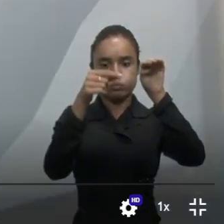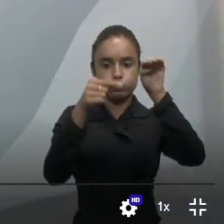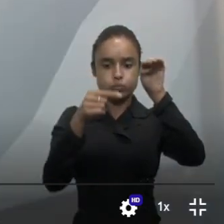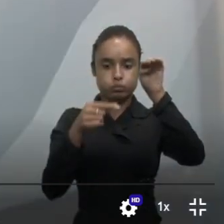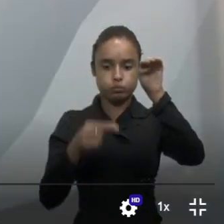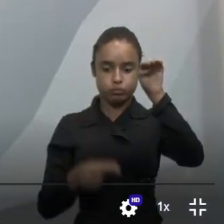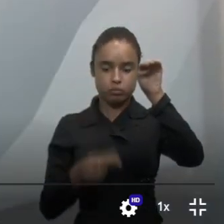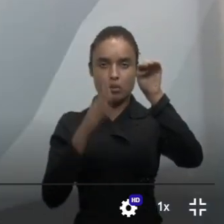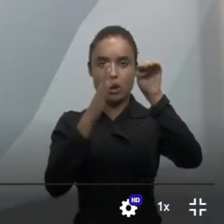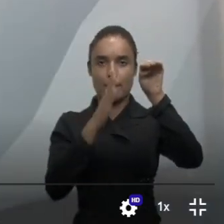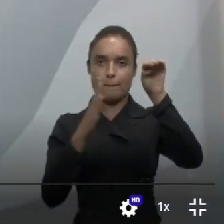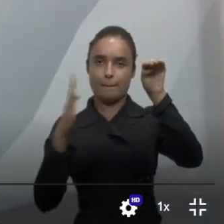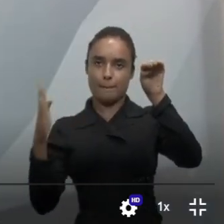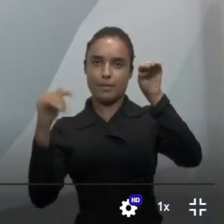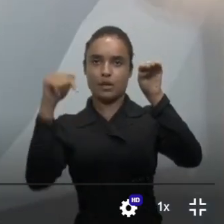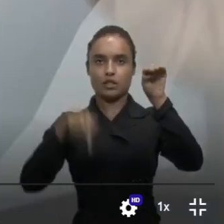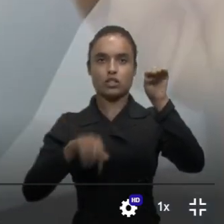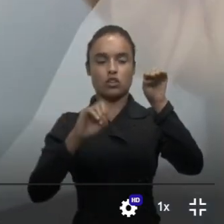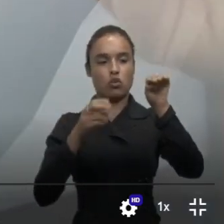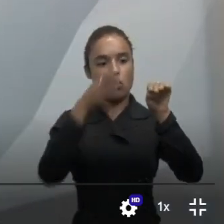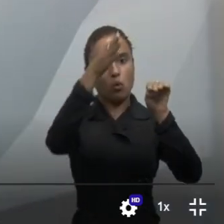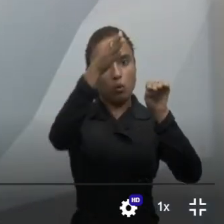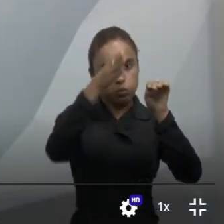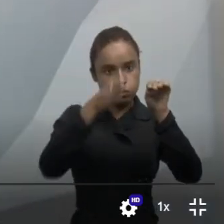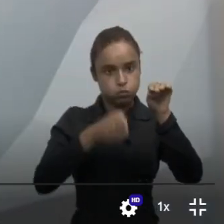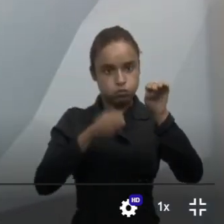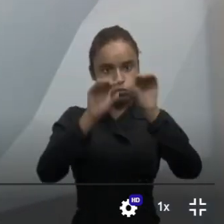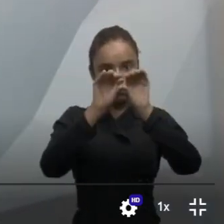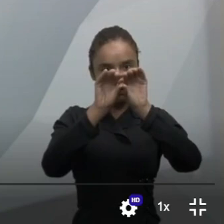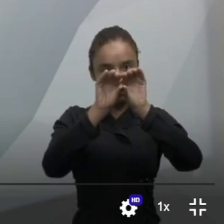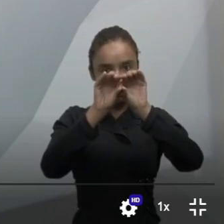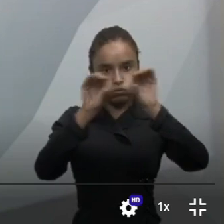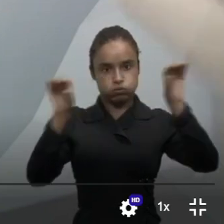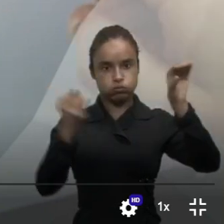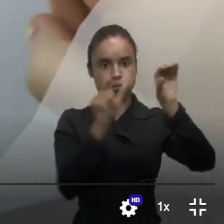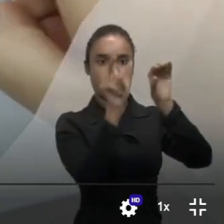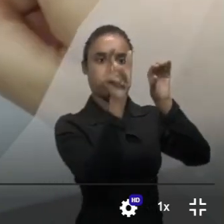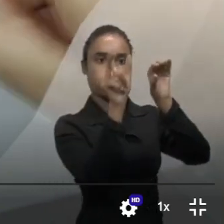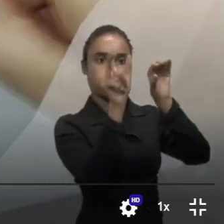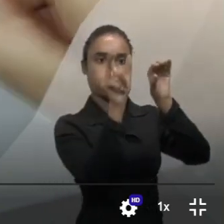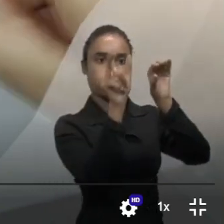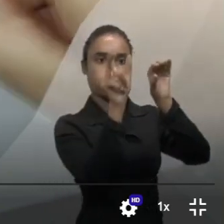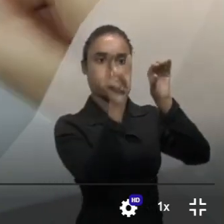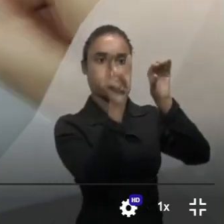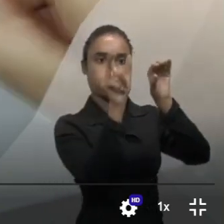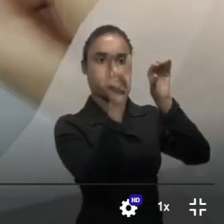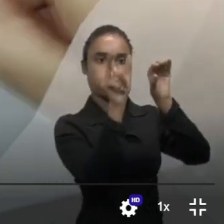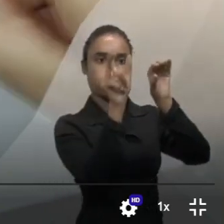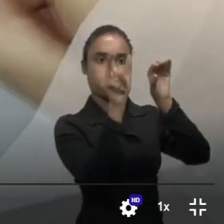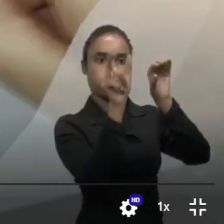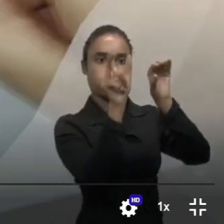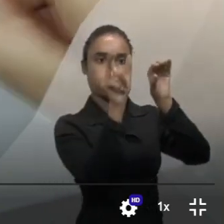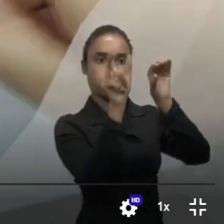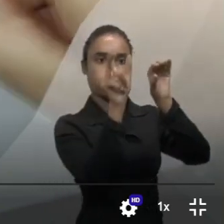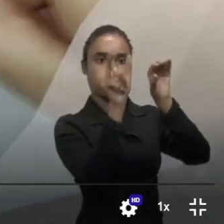ou quando a linha neutra se encontra na alma da viga, com a espessura da laje 100% comprimida.